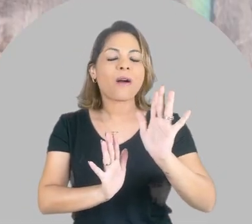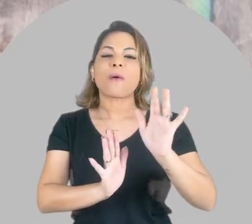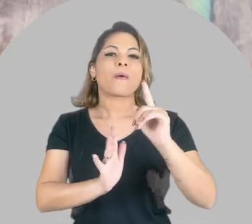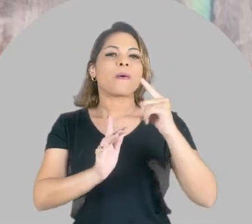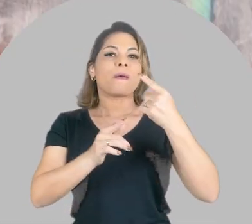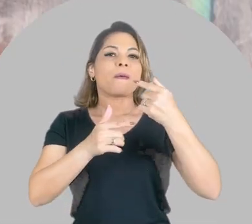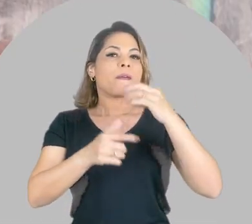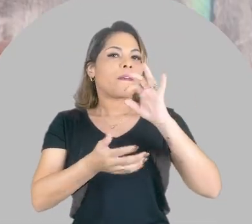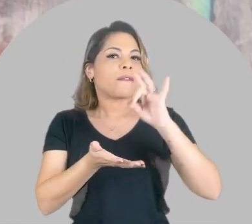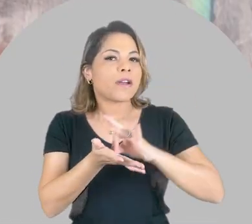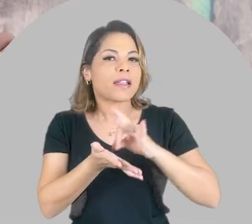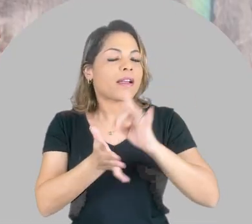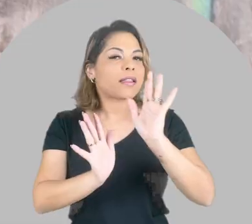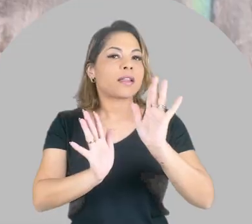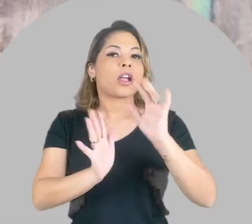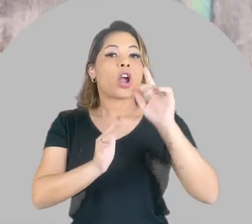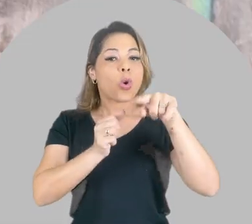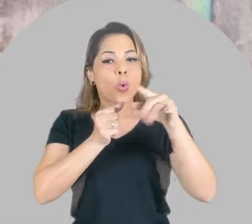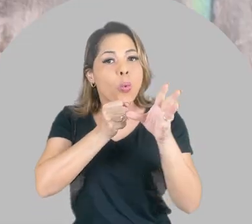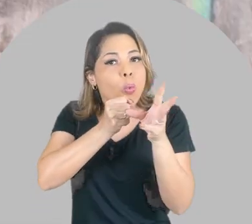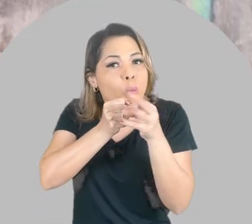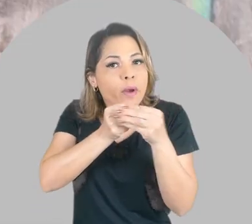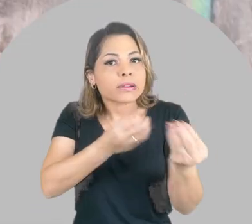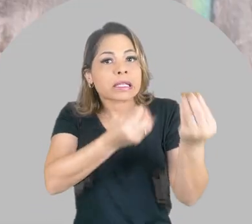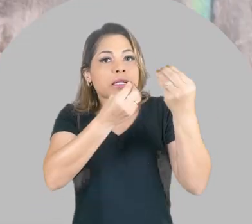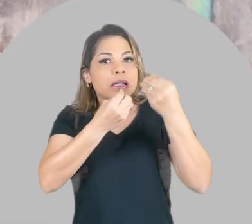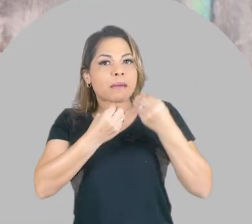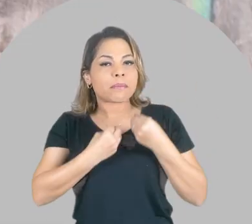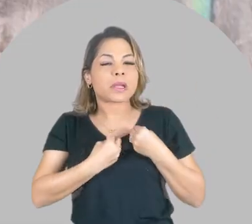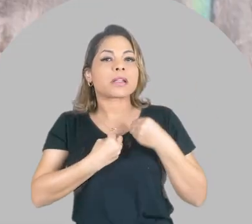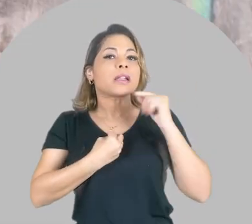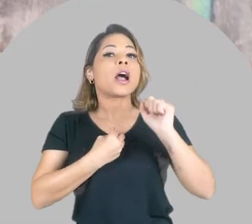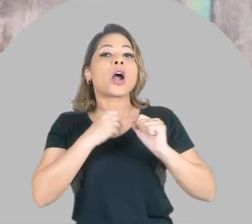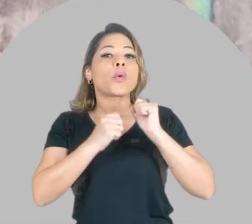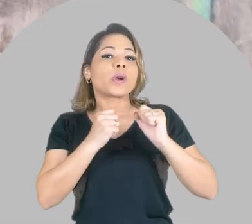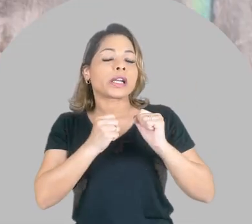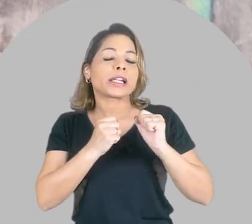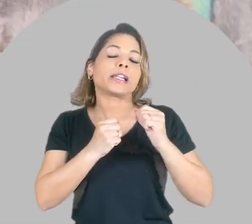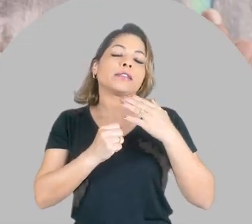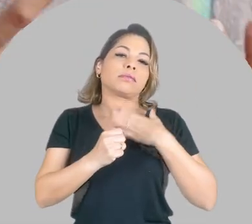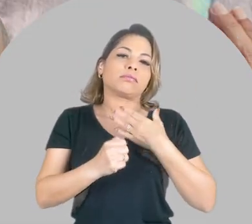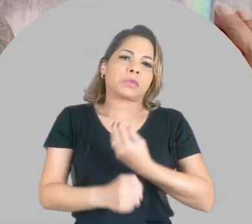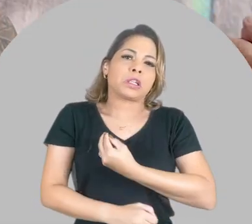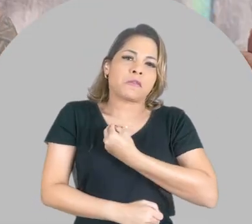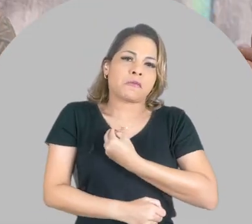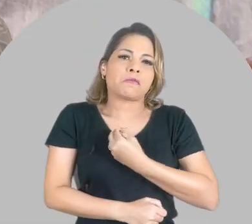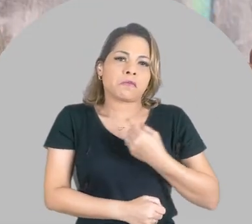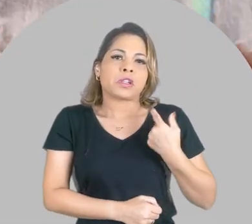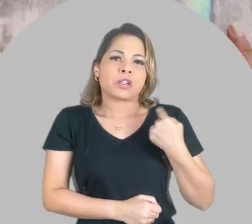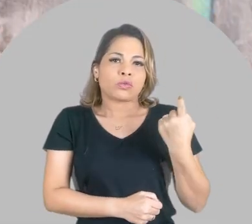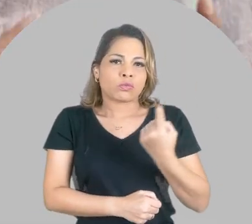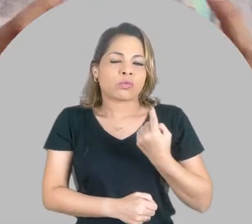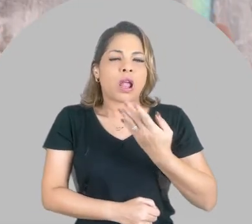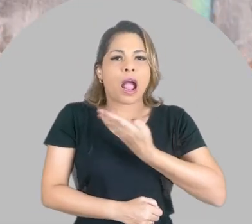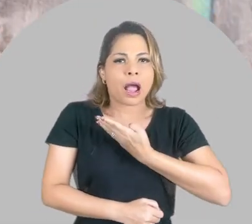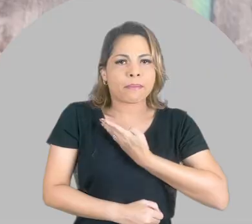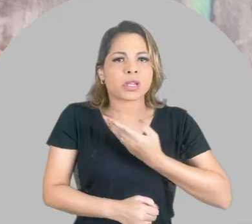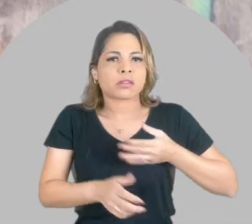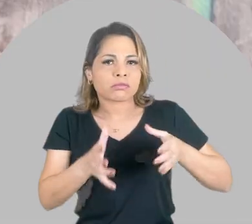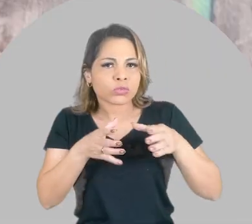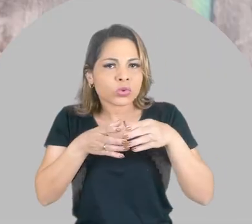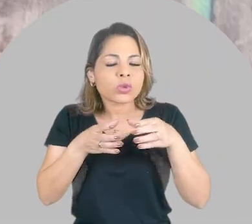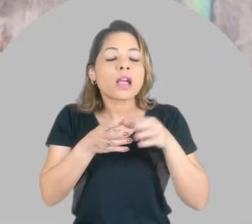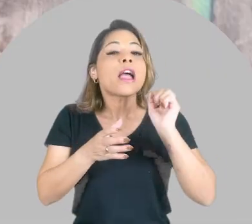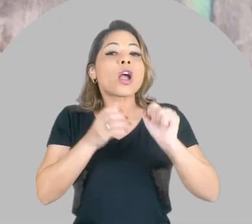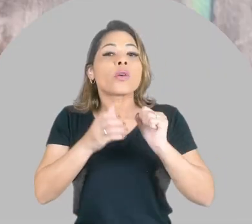eles? Negativo. O conhecimento que eles me atribuem, né, do conhecimento, pelo menos na minha vivência individual, com meus amigos, com